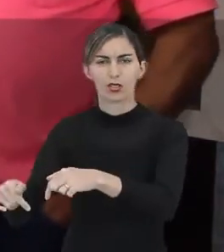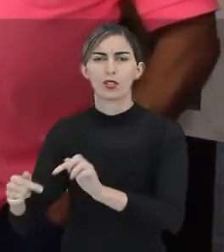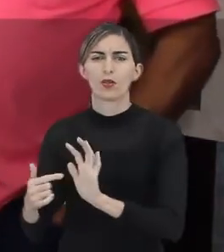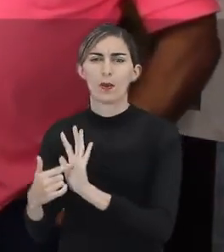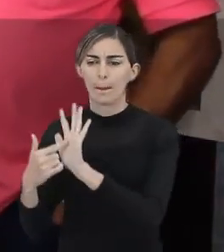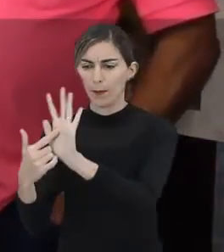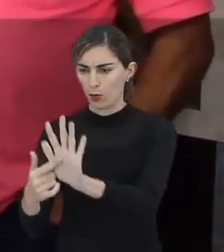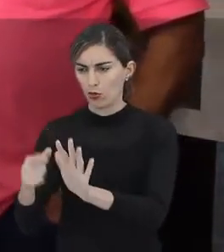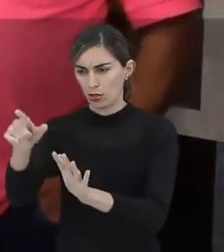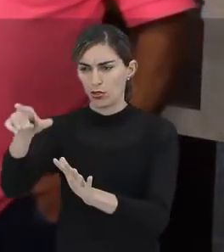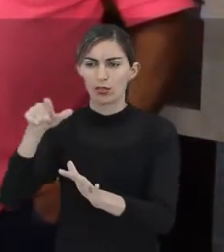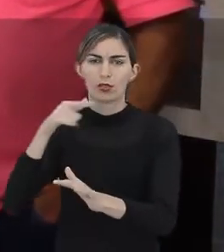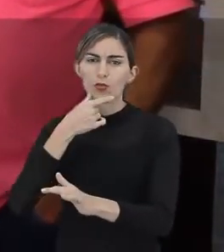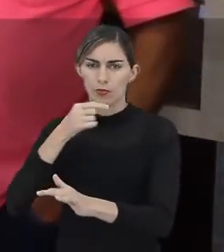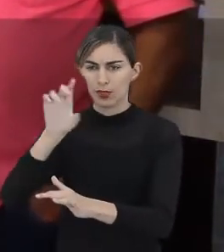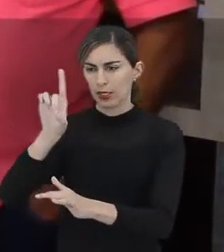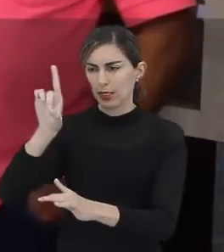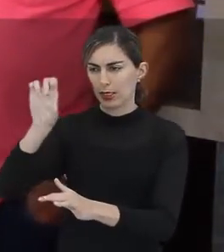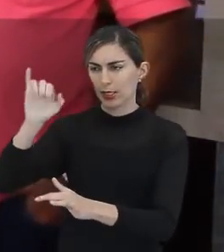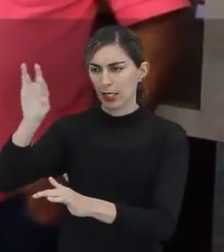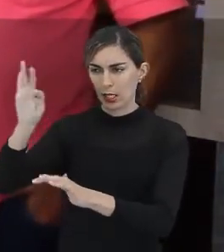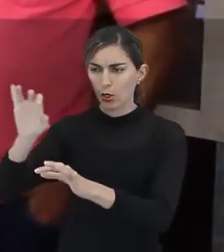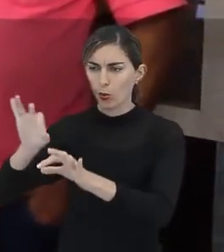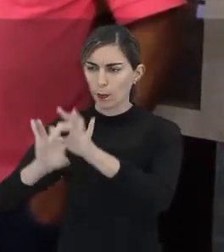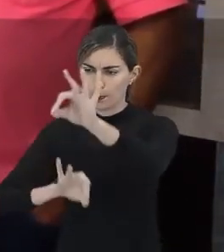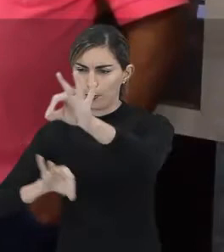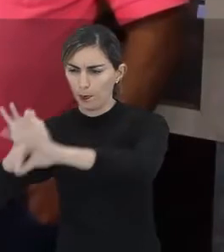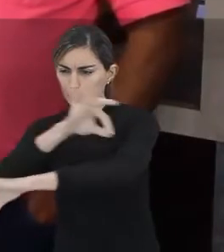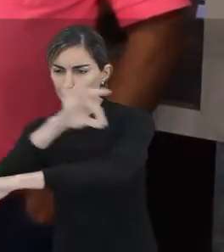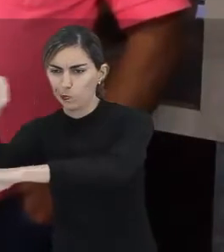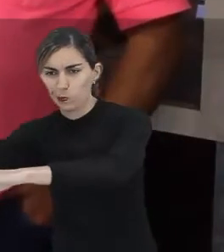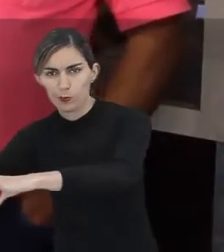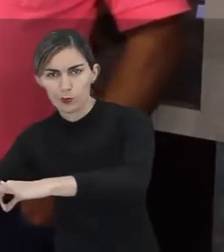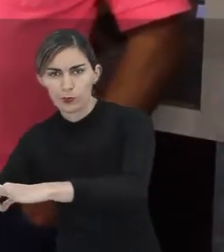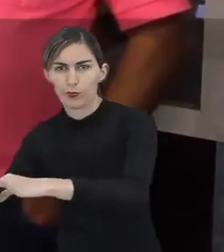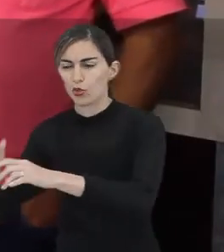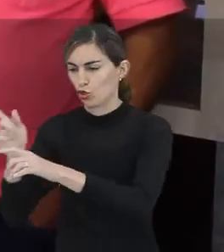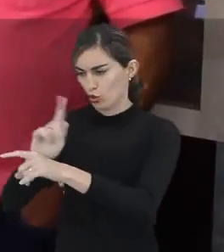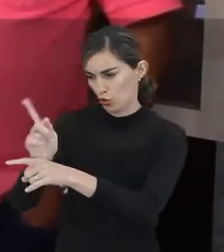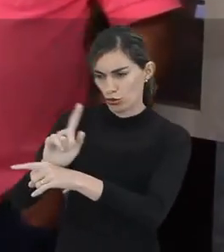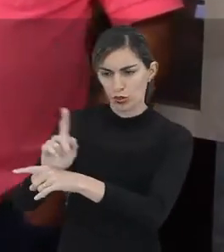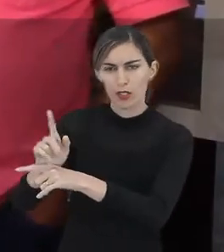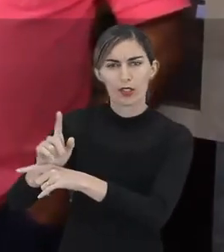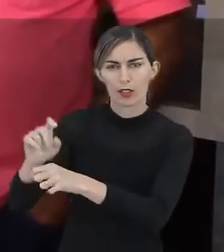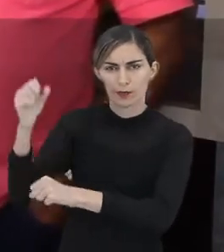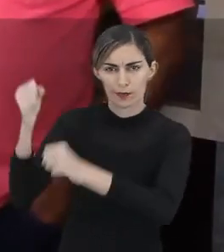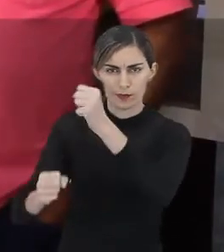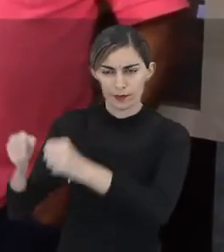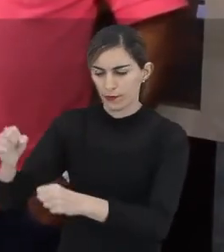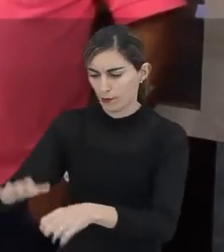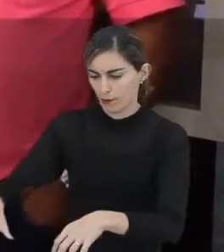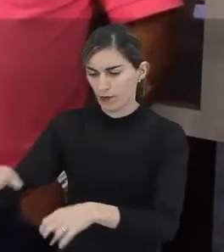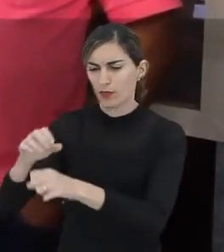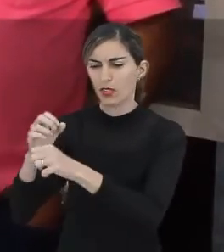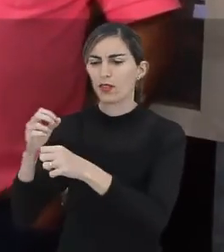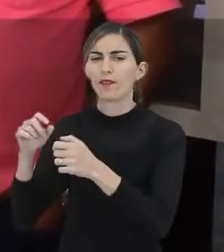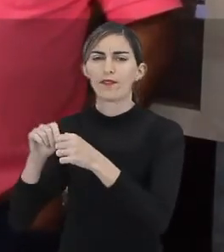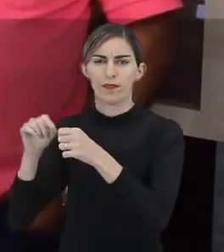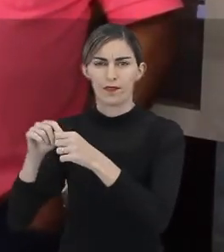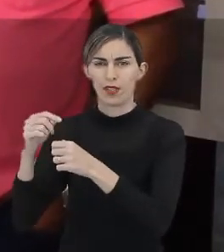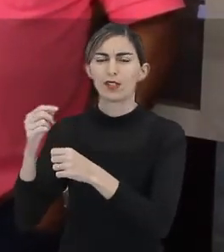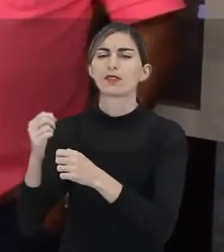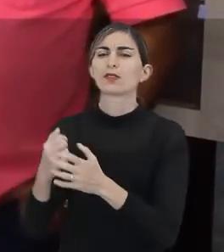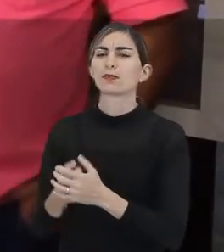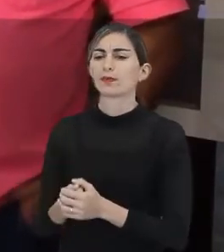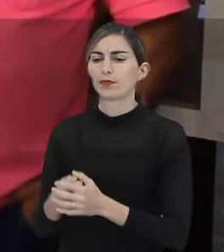ele é passado para o Diego, que é projetista também e é gerente do chão de fábrica e é responsável pelo PCP